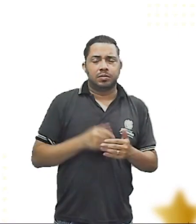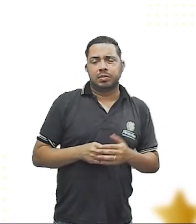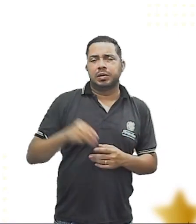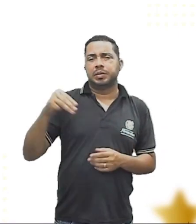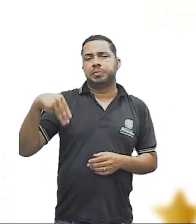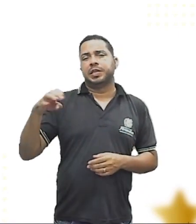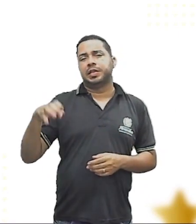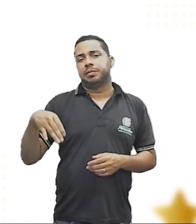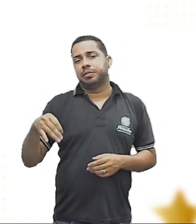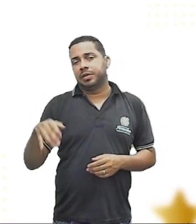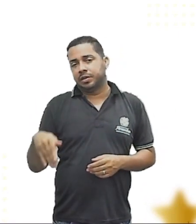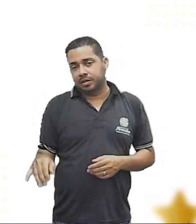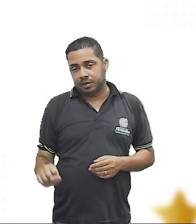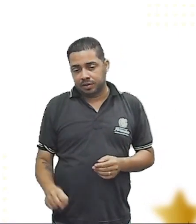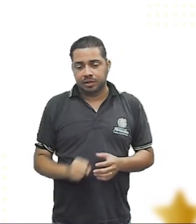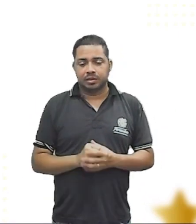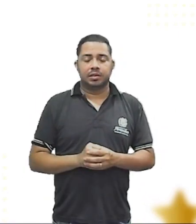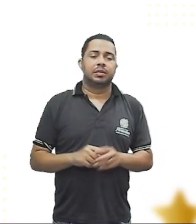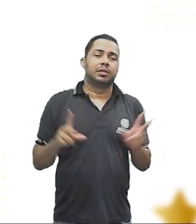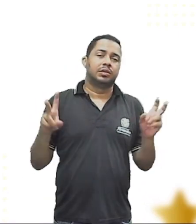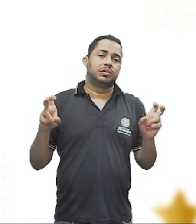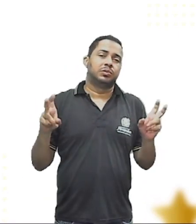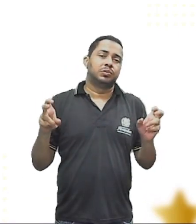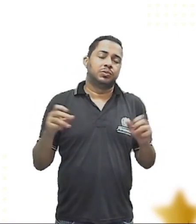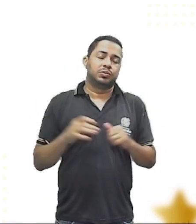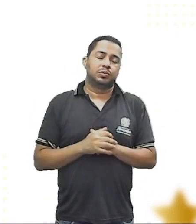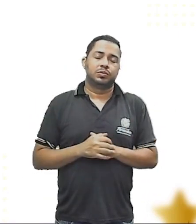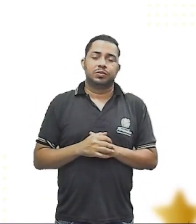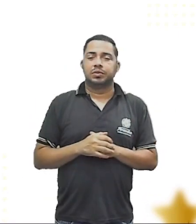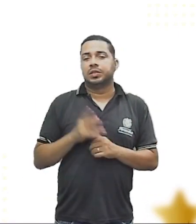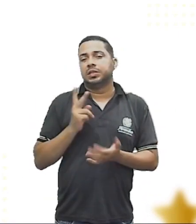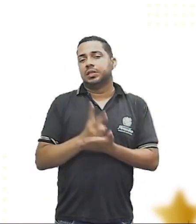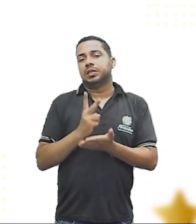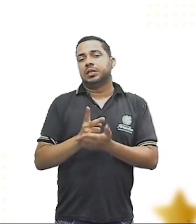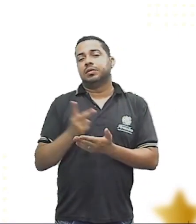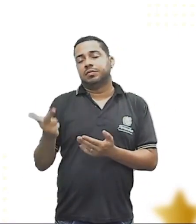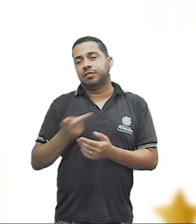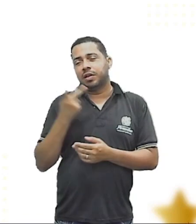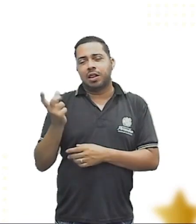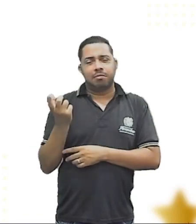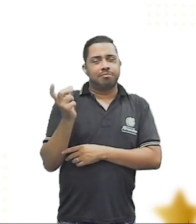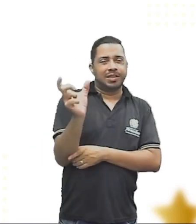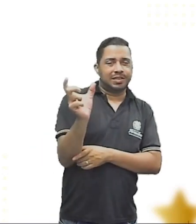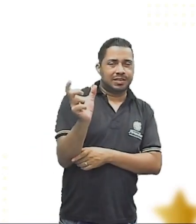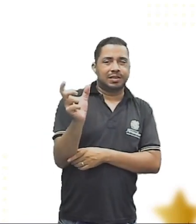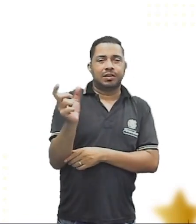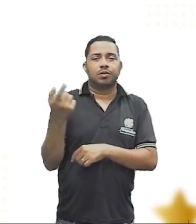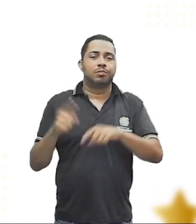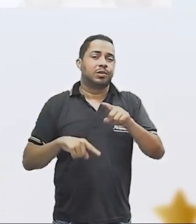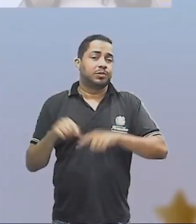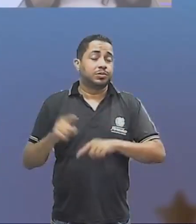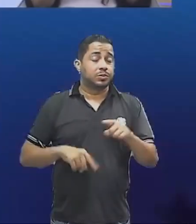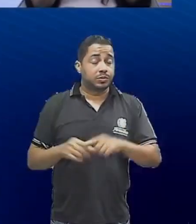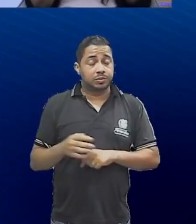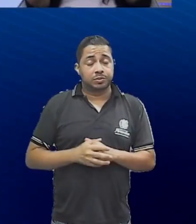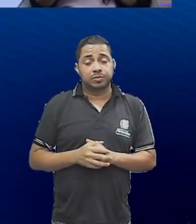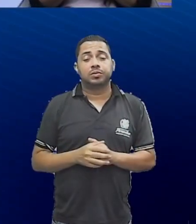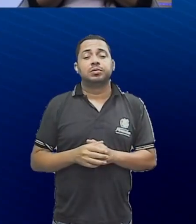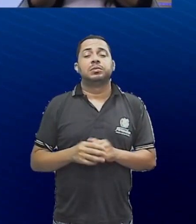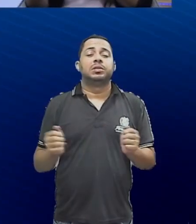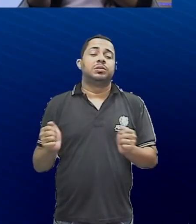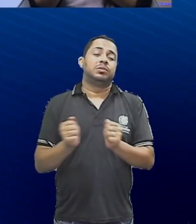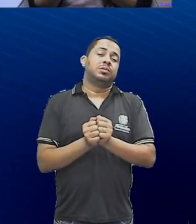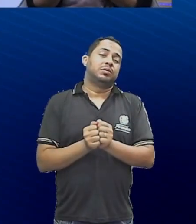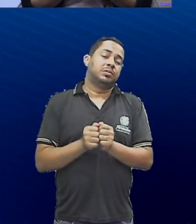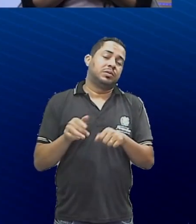nos assuntos de destaque, sempre faz alguma menção, traz algum produto para junto